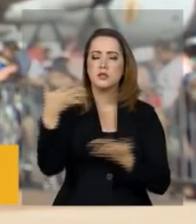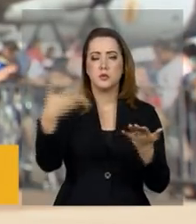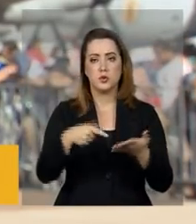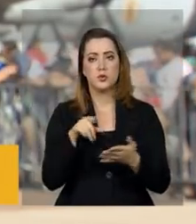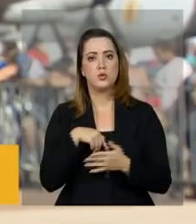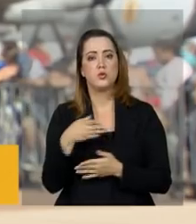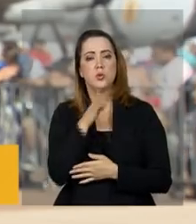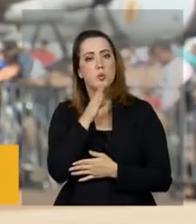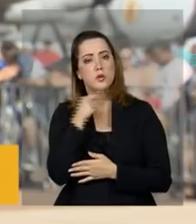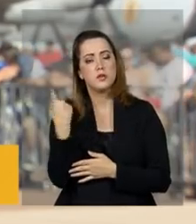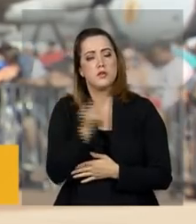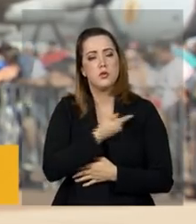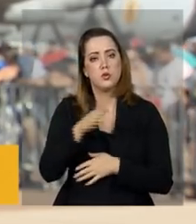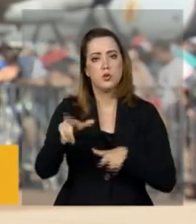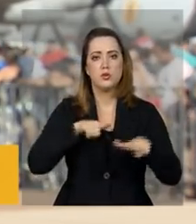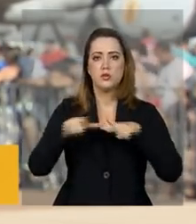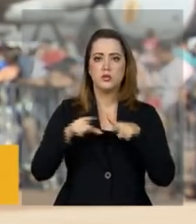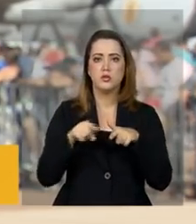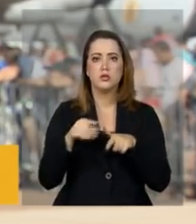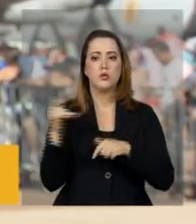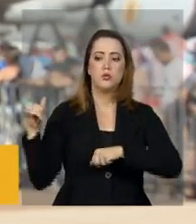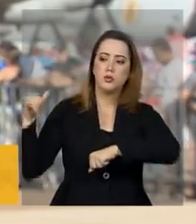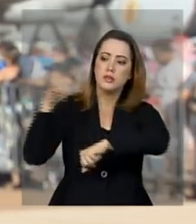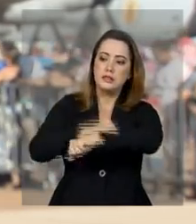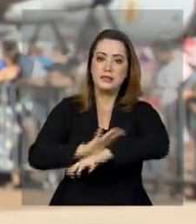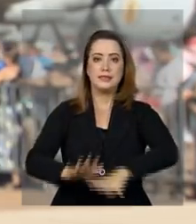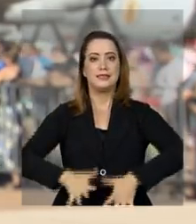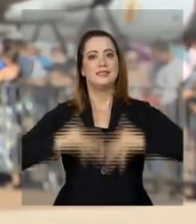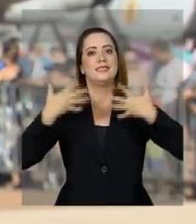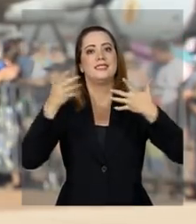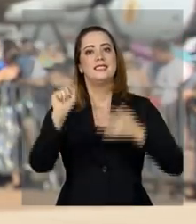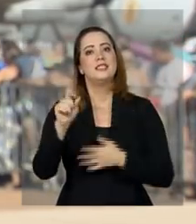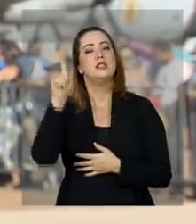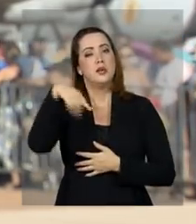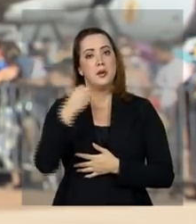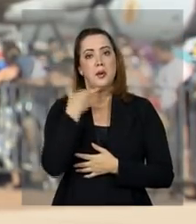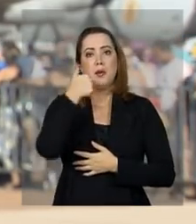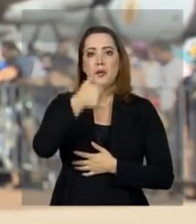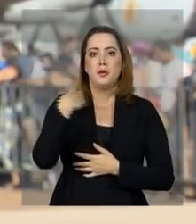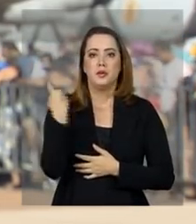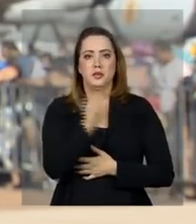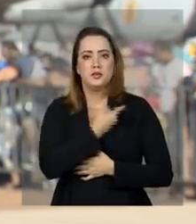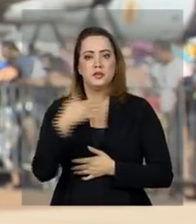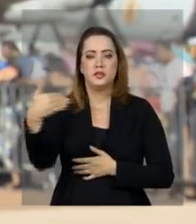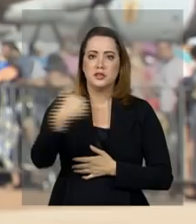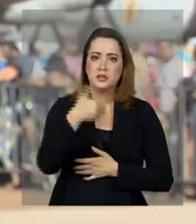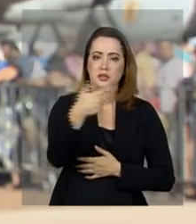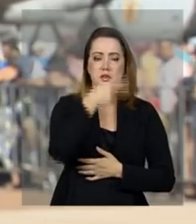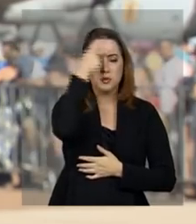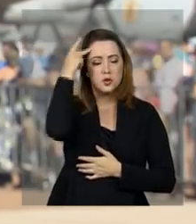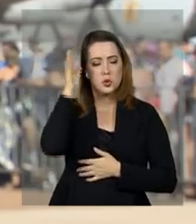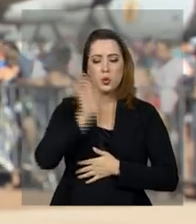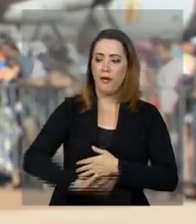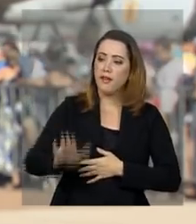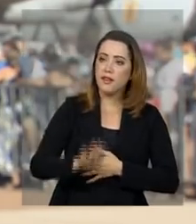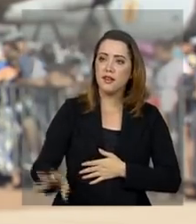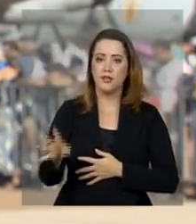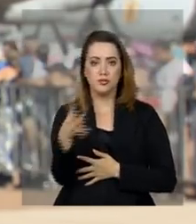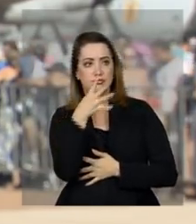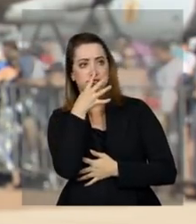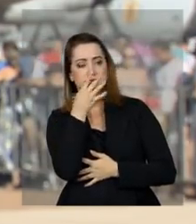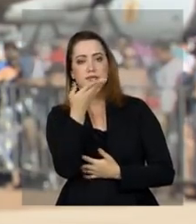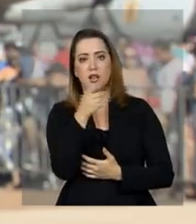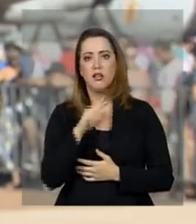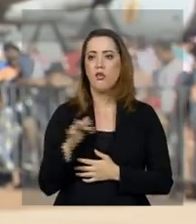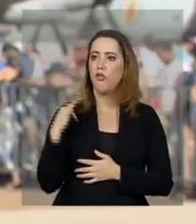pouquinho mais do nosso trabalho. A aviação é um tema extremamente empolgante, então é muito bom a gente ter essas pessoas aqui ao nosso lado, crianças, né? E quem sabe